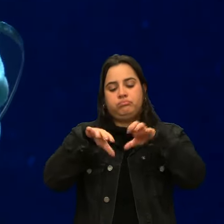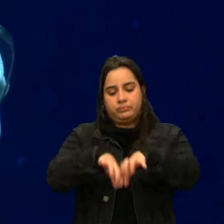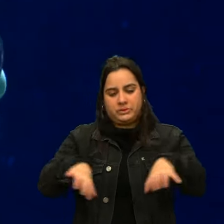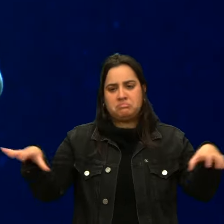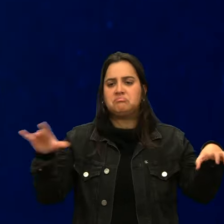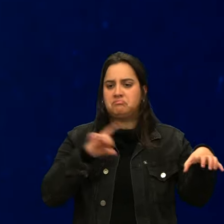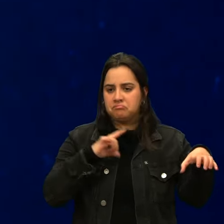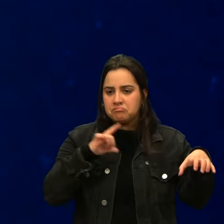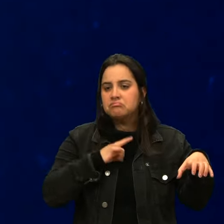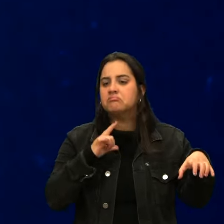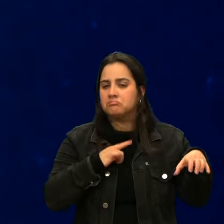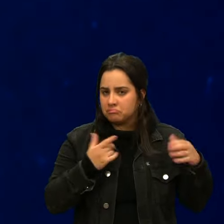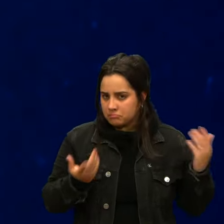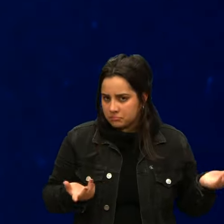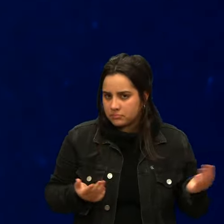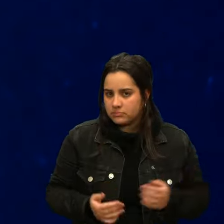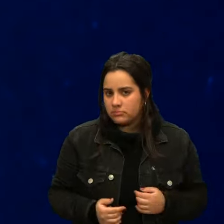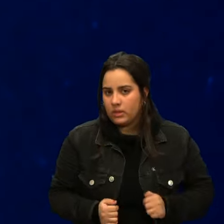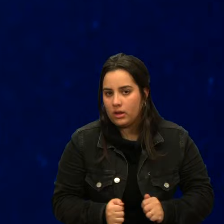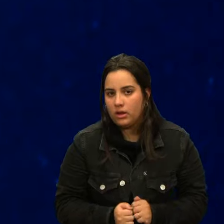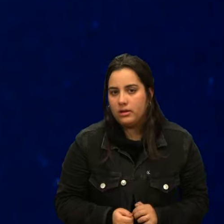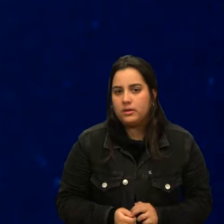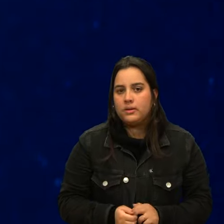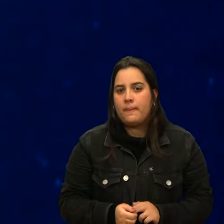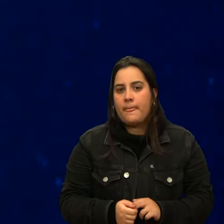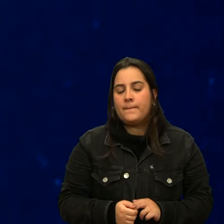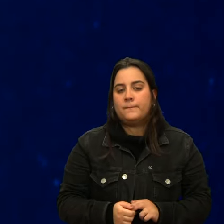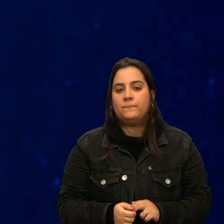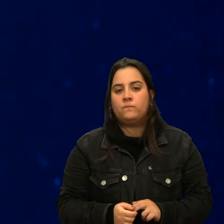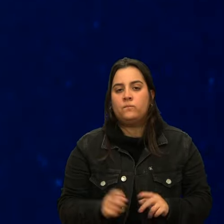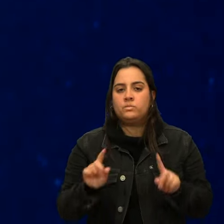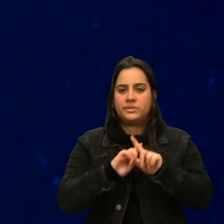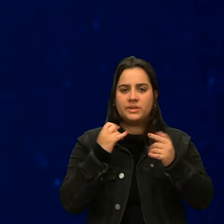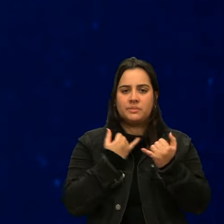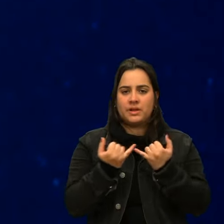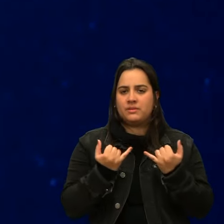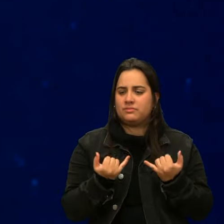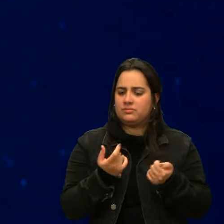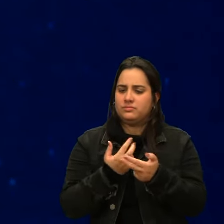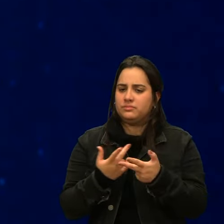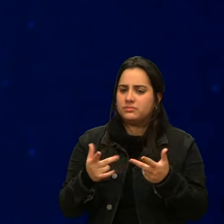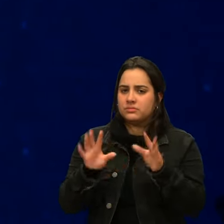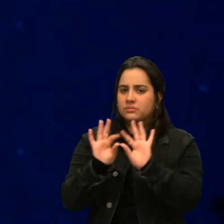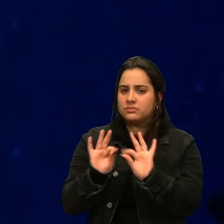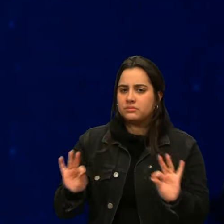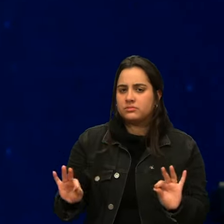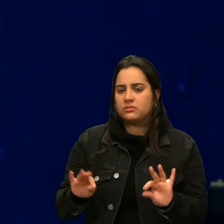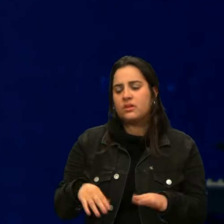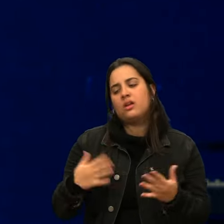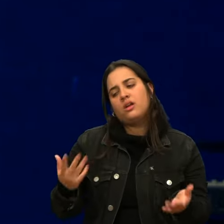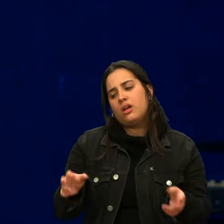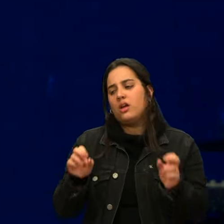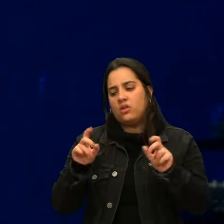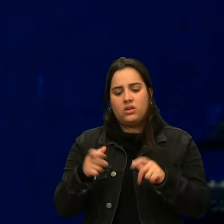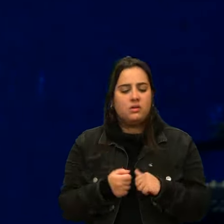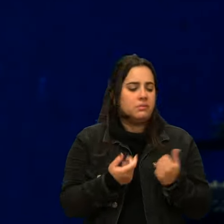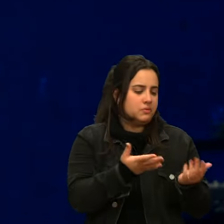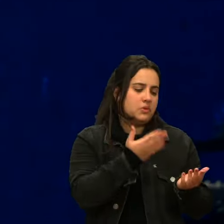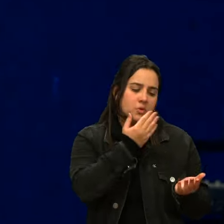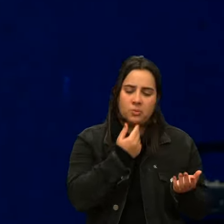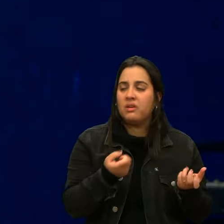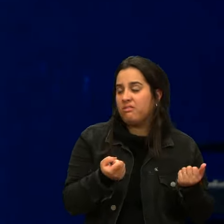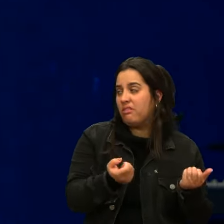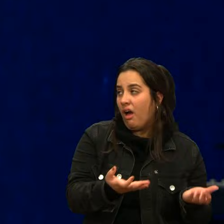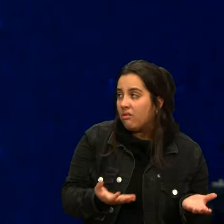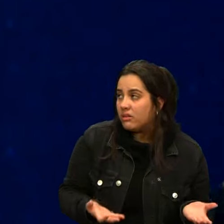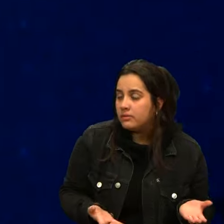palácio. E parece, em primeiro momento, que é uma coisa muito simples, né? Ah, tudo bem, eles estavam dando comida ali.